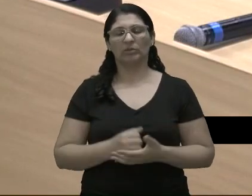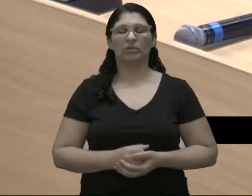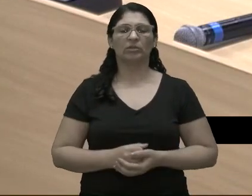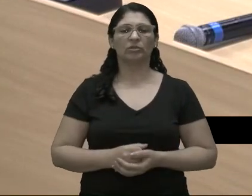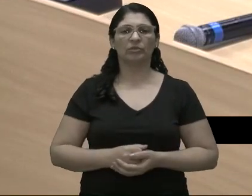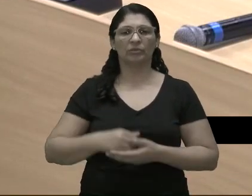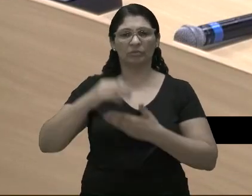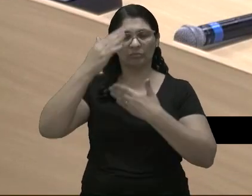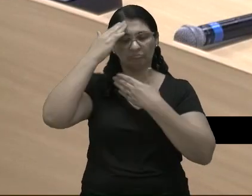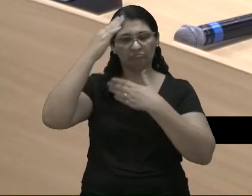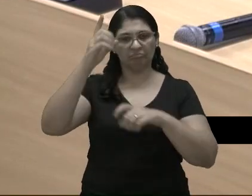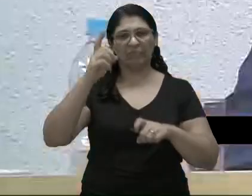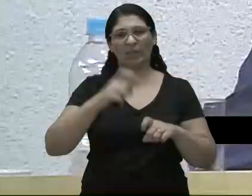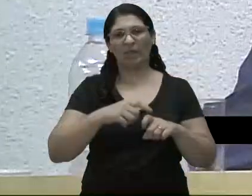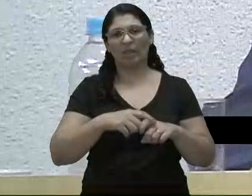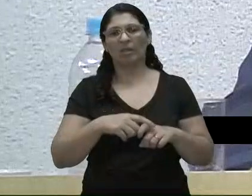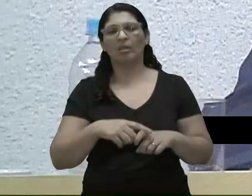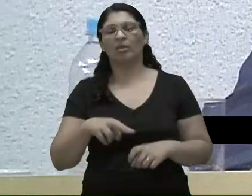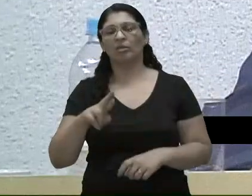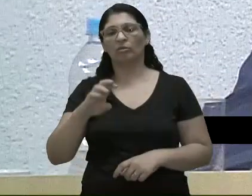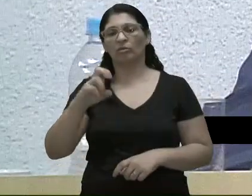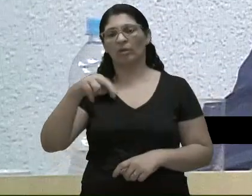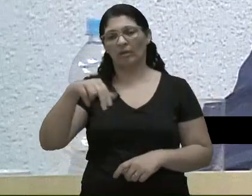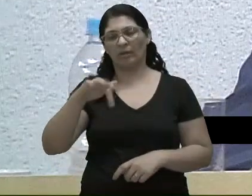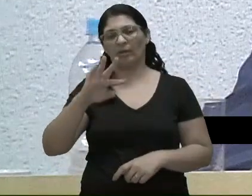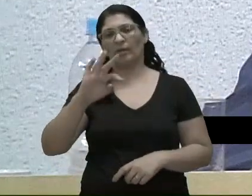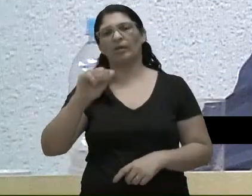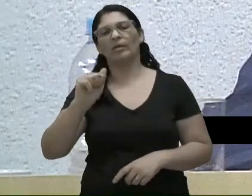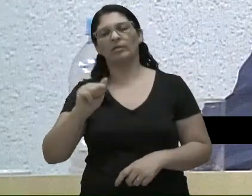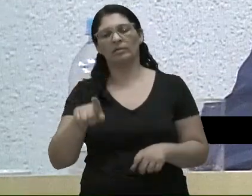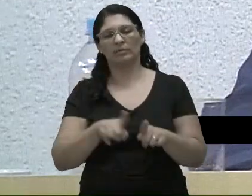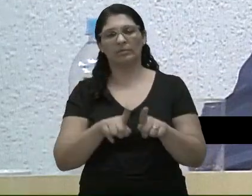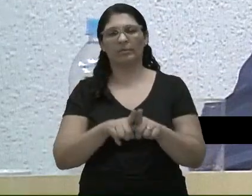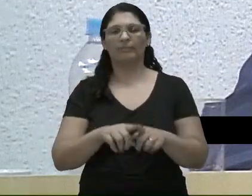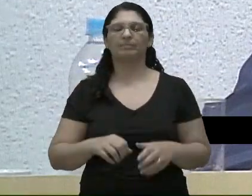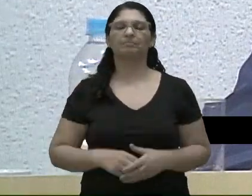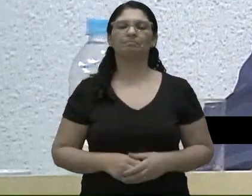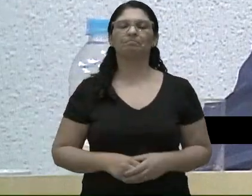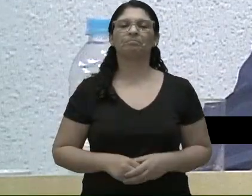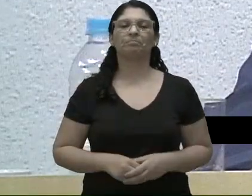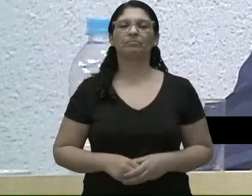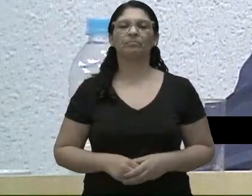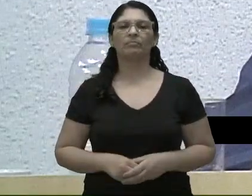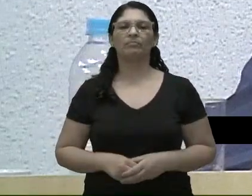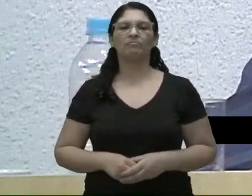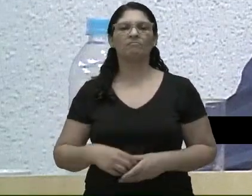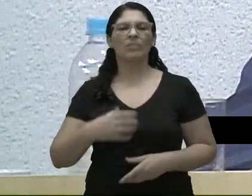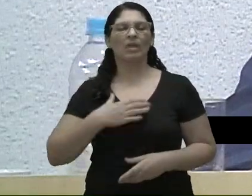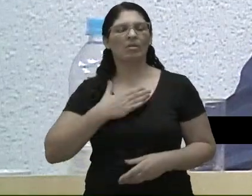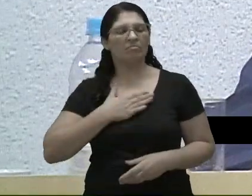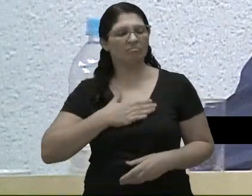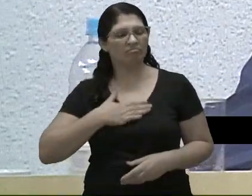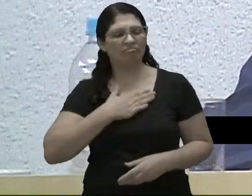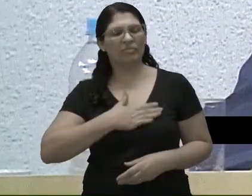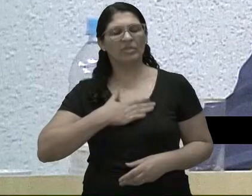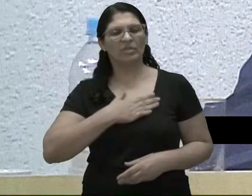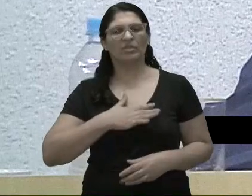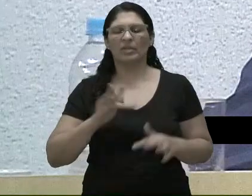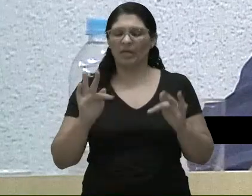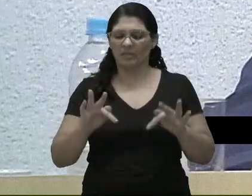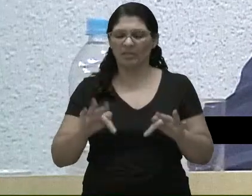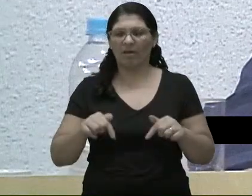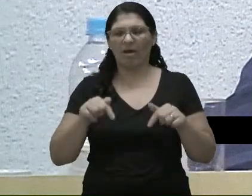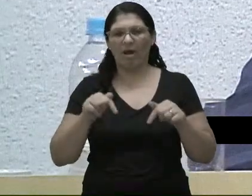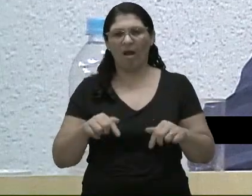obrigado, doutor. Muito obrigado, Renata. Bom, de forma satisfatória, declaro encerrado essa oitiva. Em breve